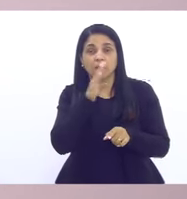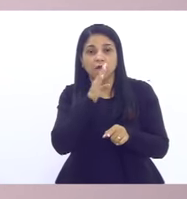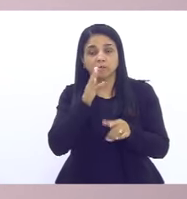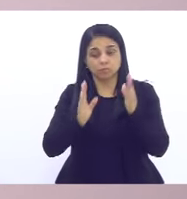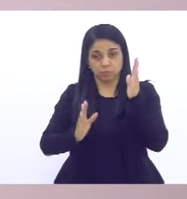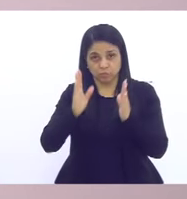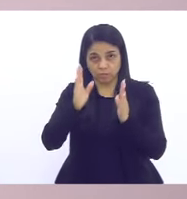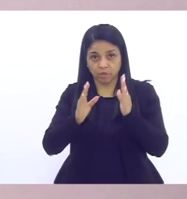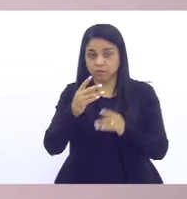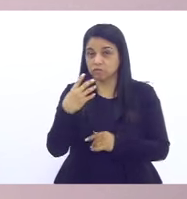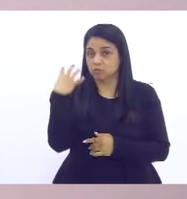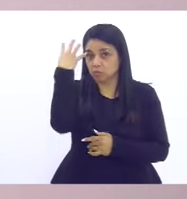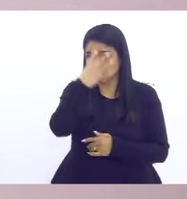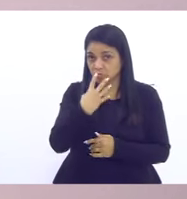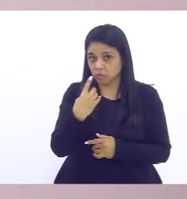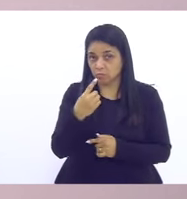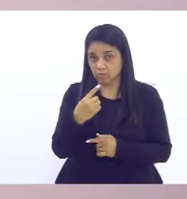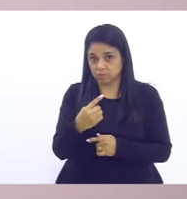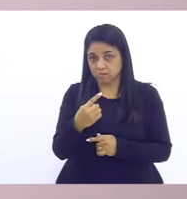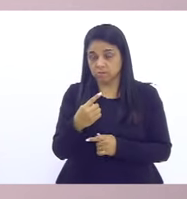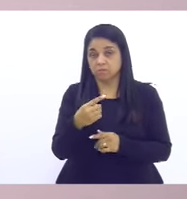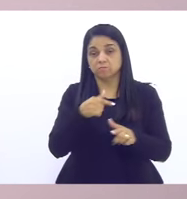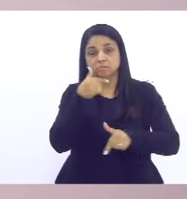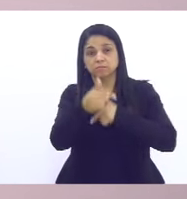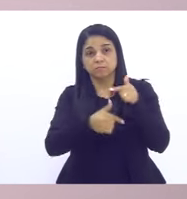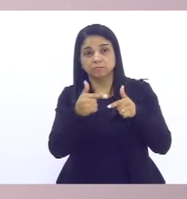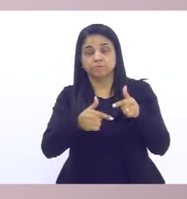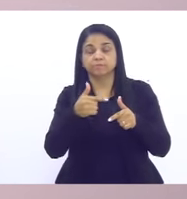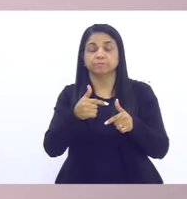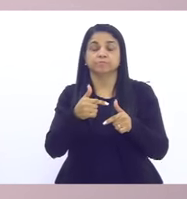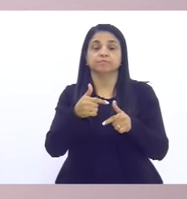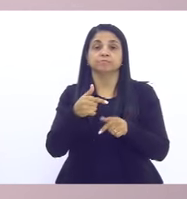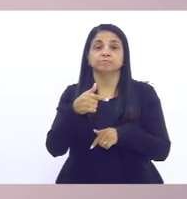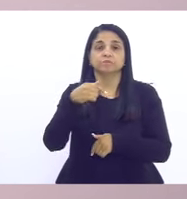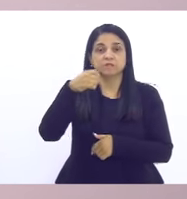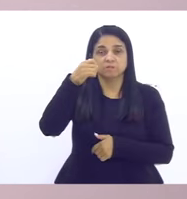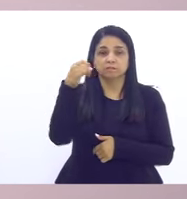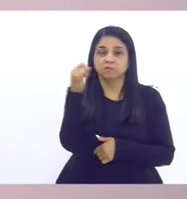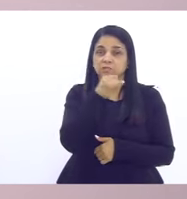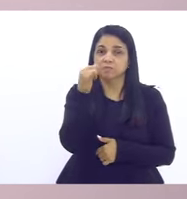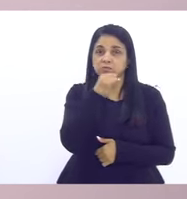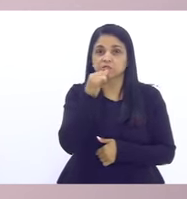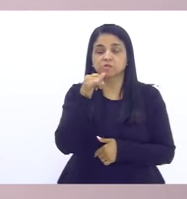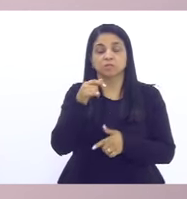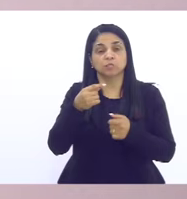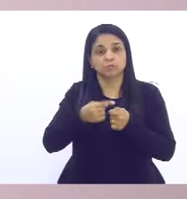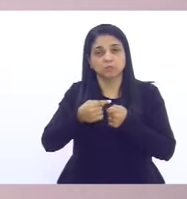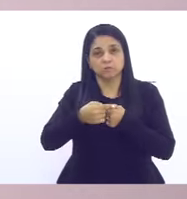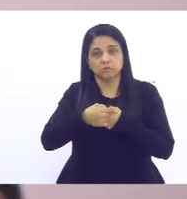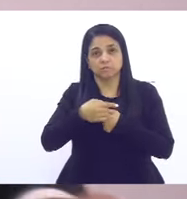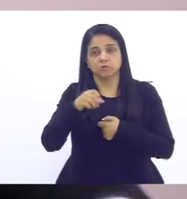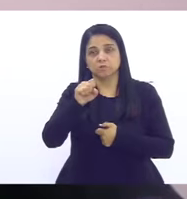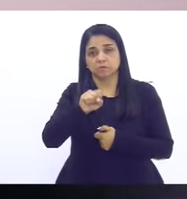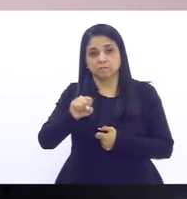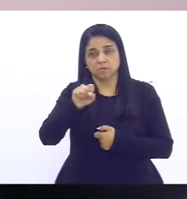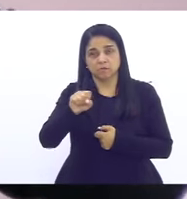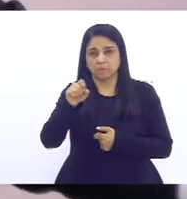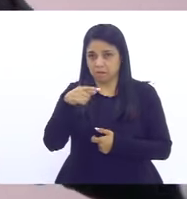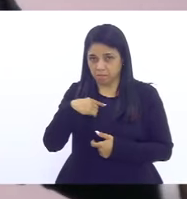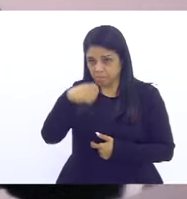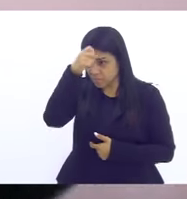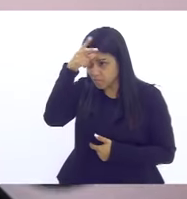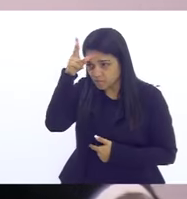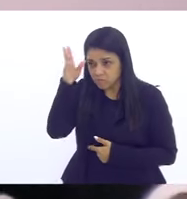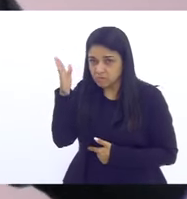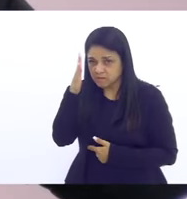prazo máximo de 4 horas os serviços de energia elétrica no município de Saquarema. Não sei se o prefeito Gutinho tem ciência